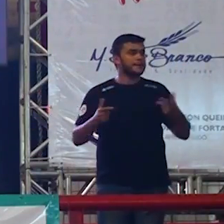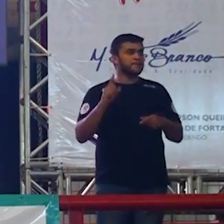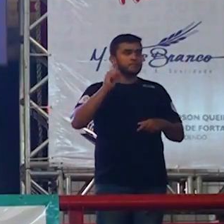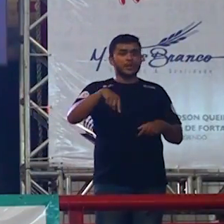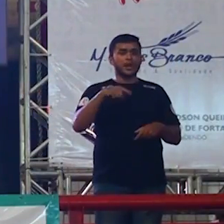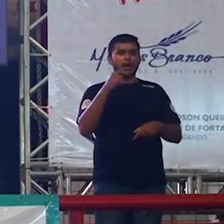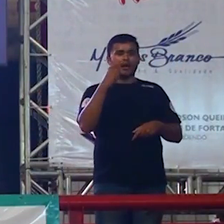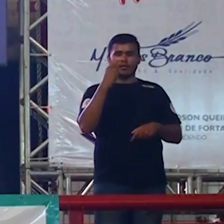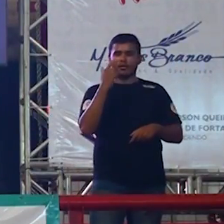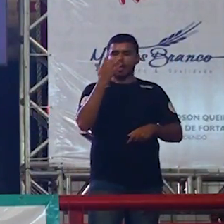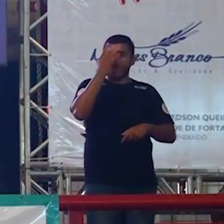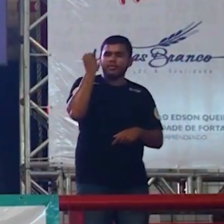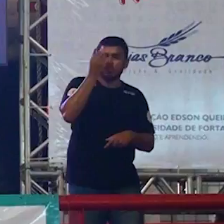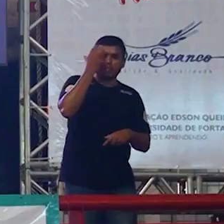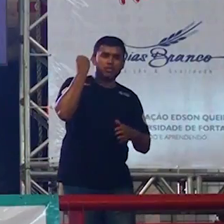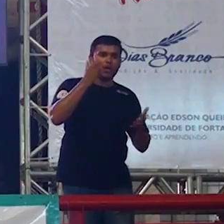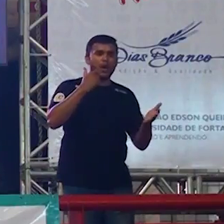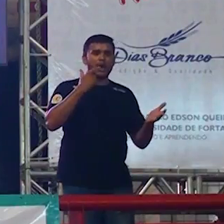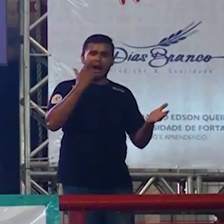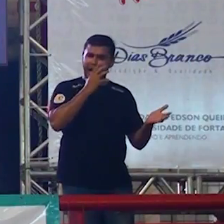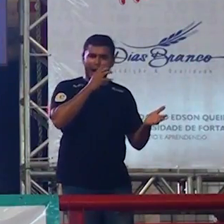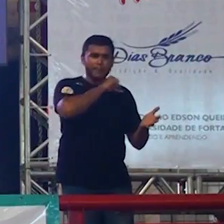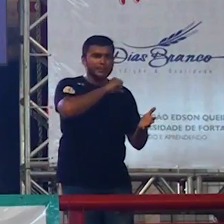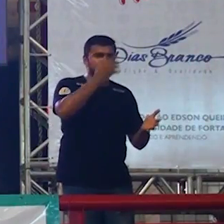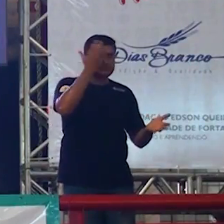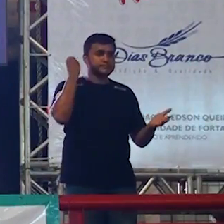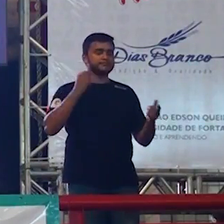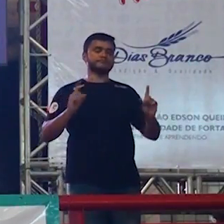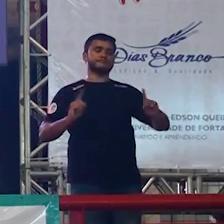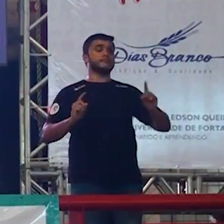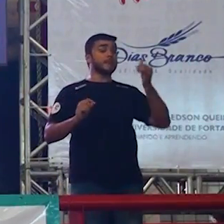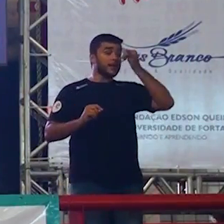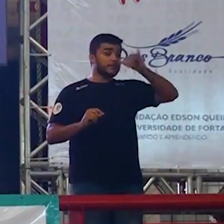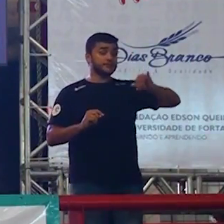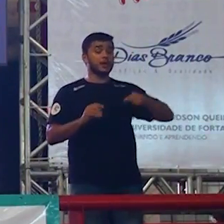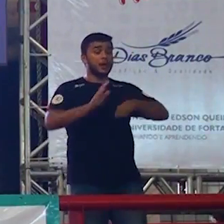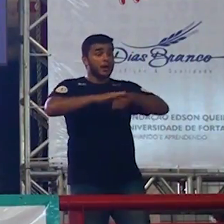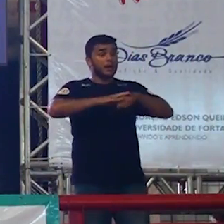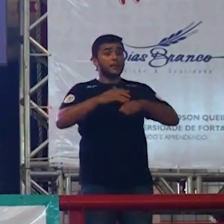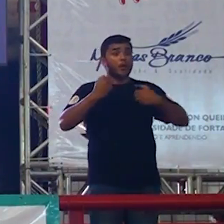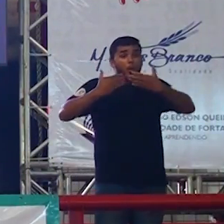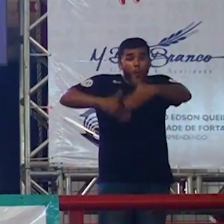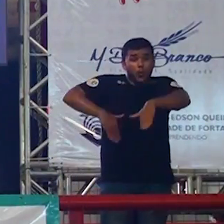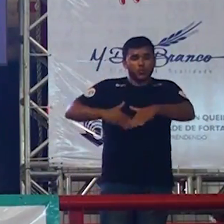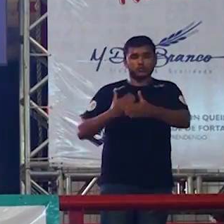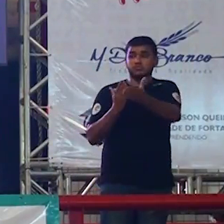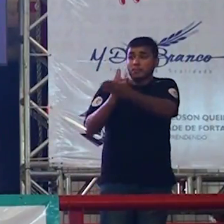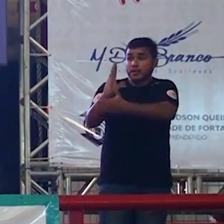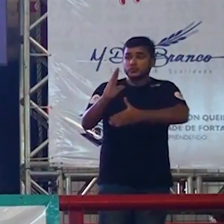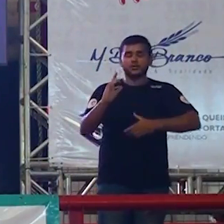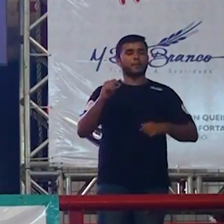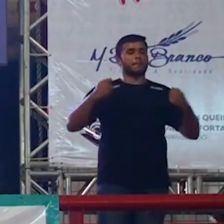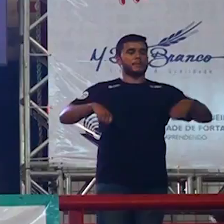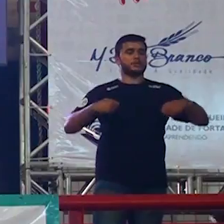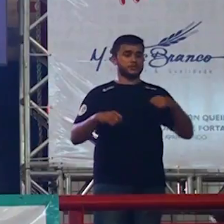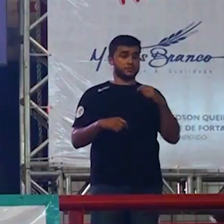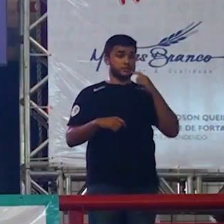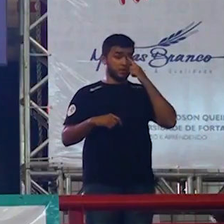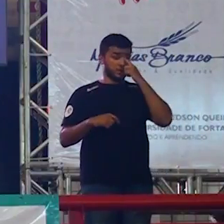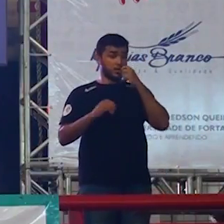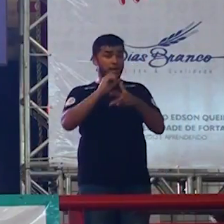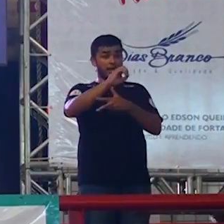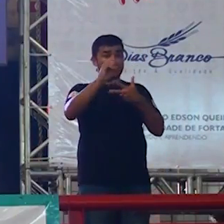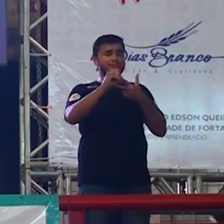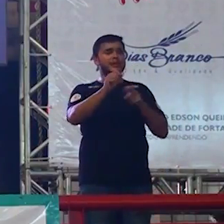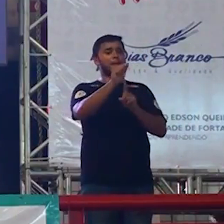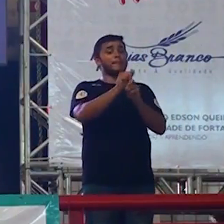curto prazo. Ninguém passa em concurso público colocando as coisas em memória de curto prazo. O Enem ainda faltam vários